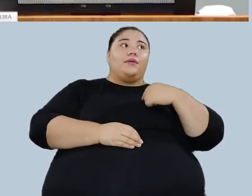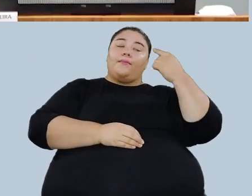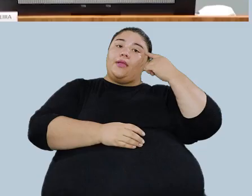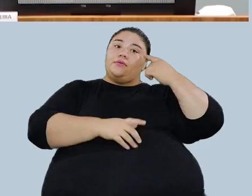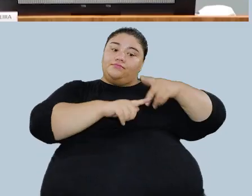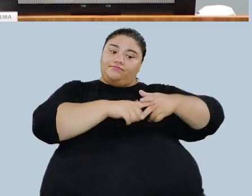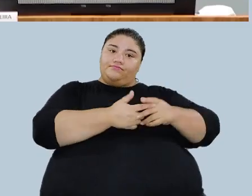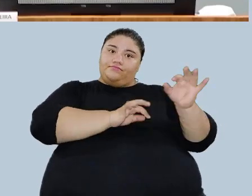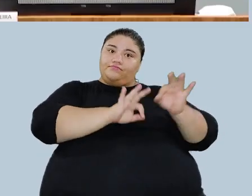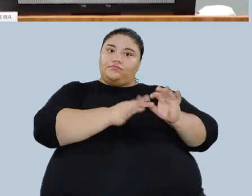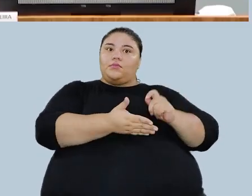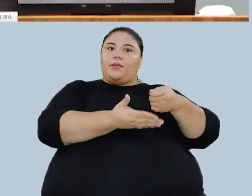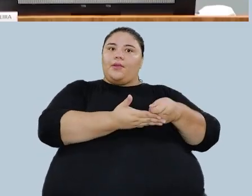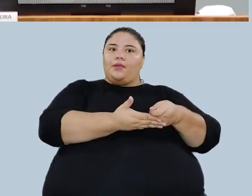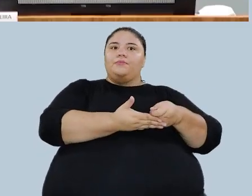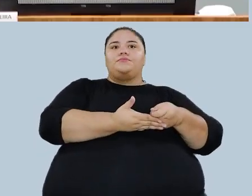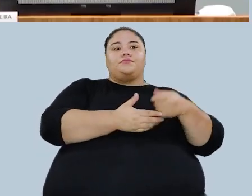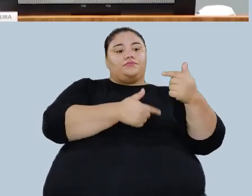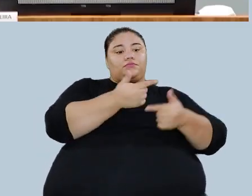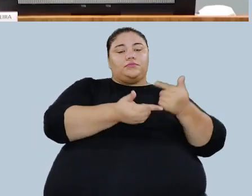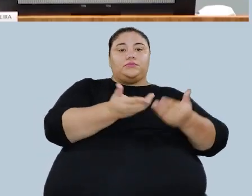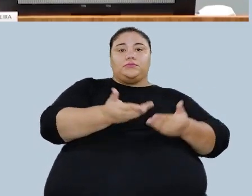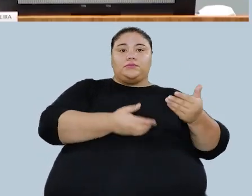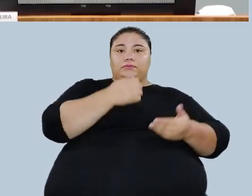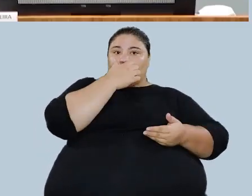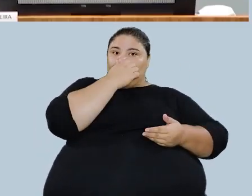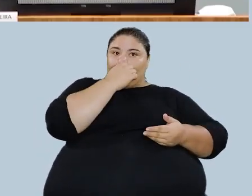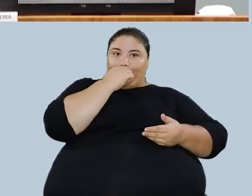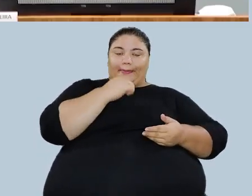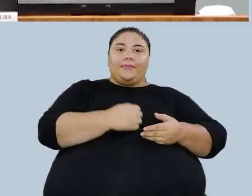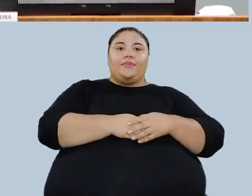que possam, né, fazer com que esses serviços abrangidos